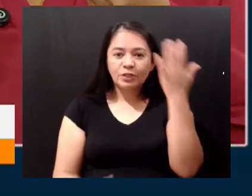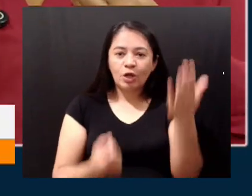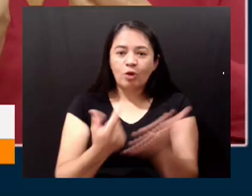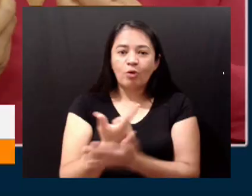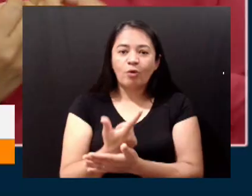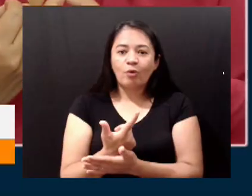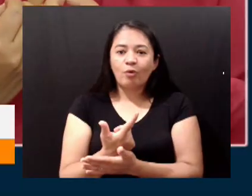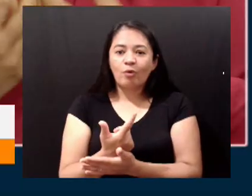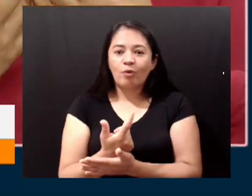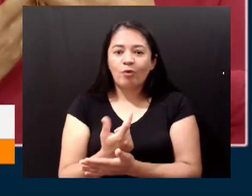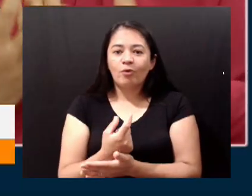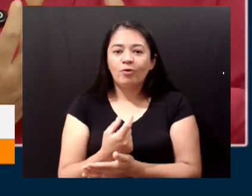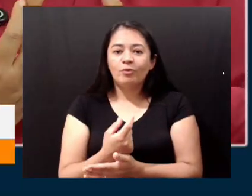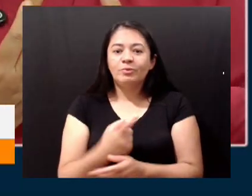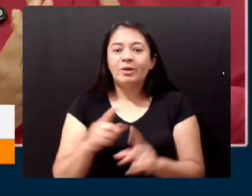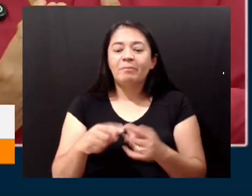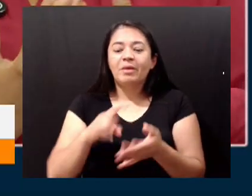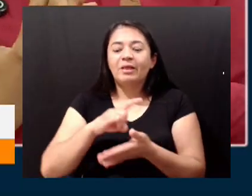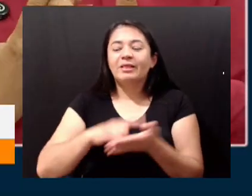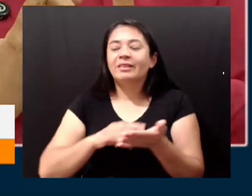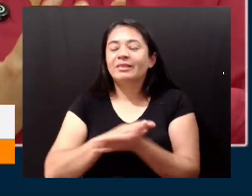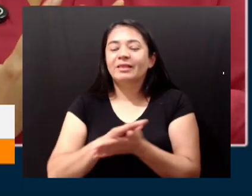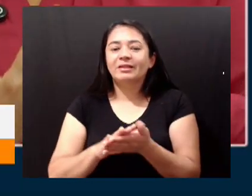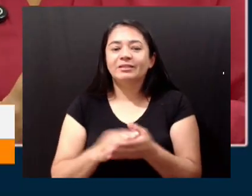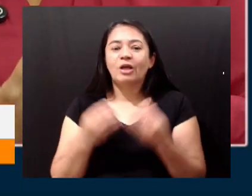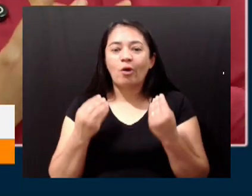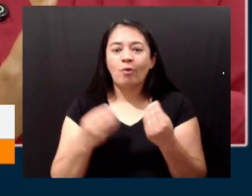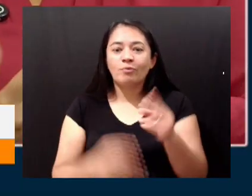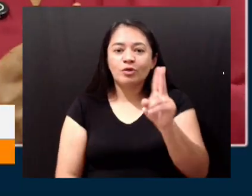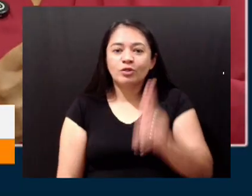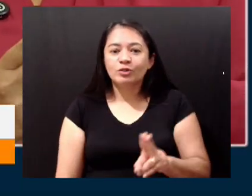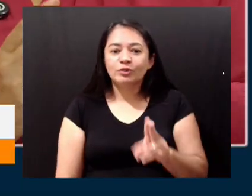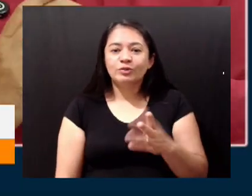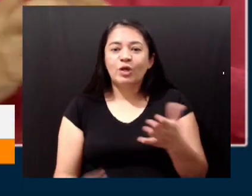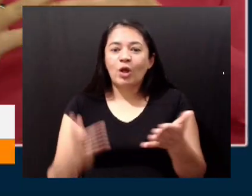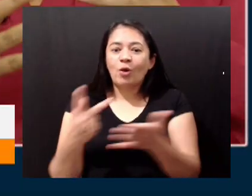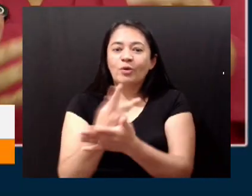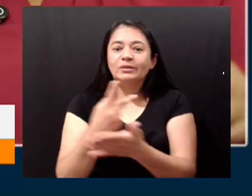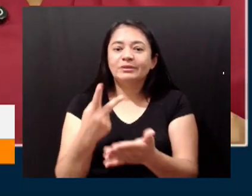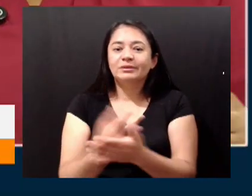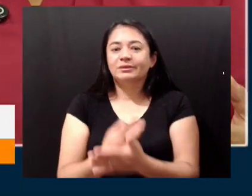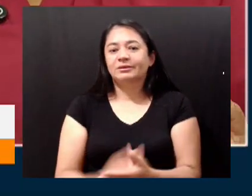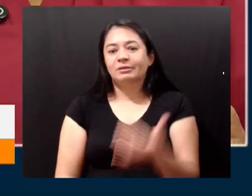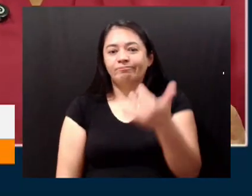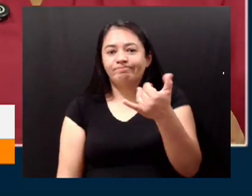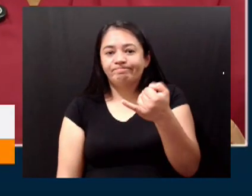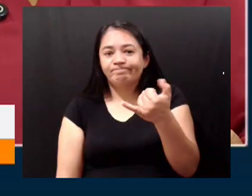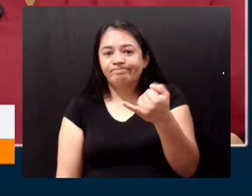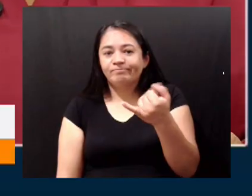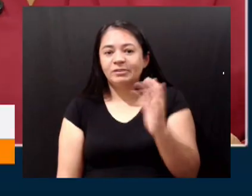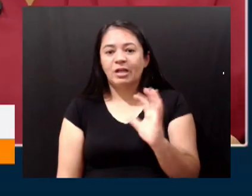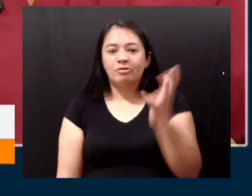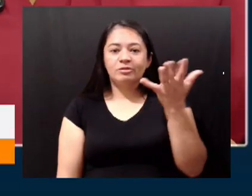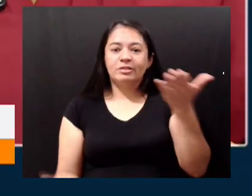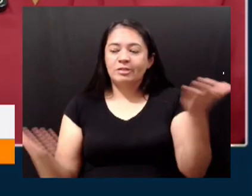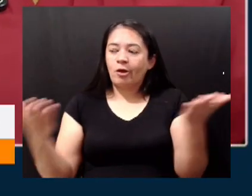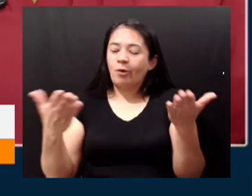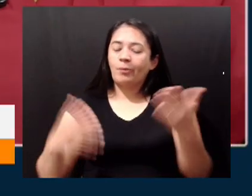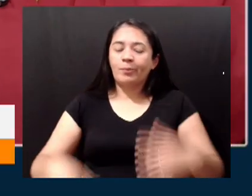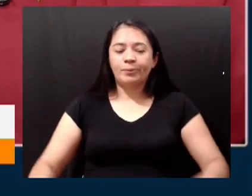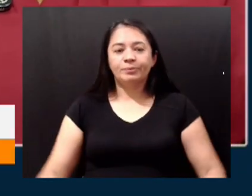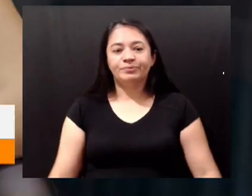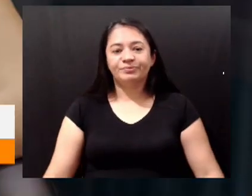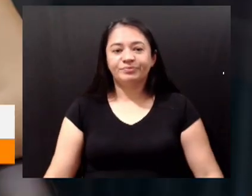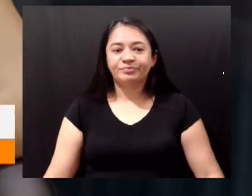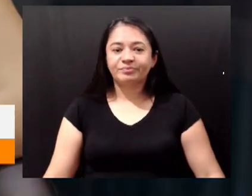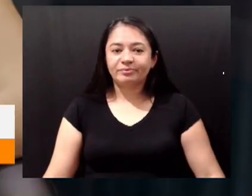a avaliação que você faz, doutora, desse uso indiscriminado É. dessas canetas que está acontecendo nesse momento aí? Na verdade, as